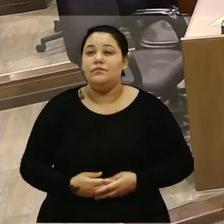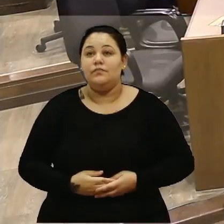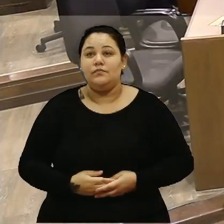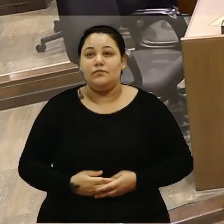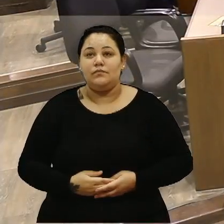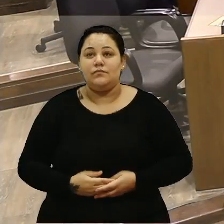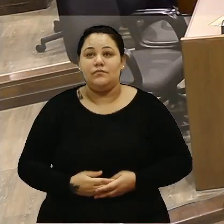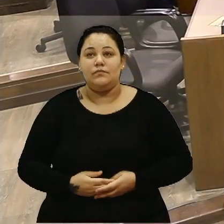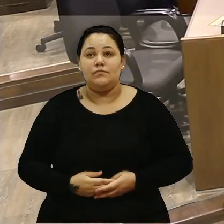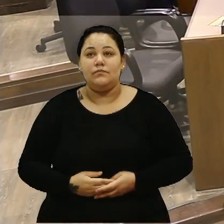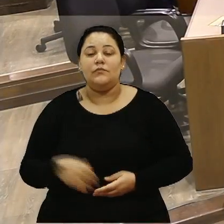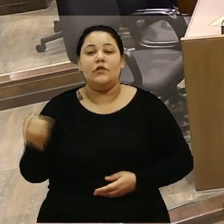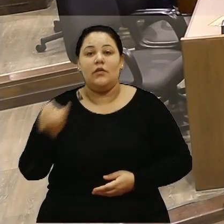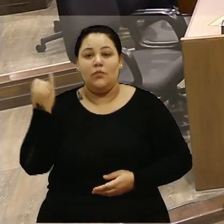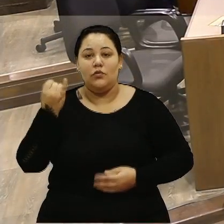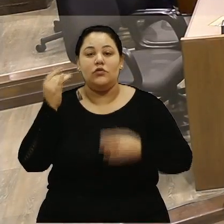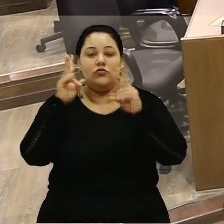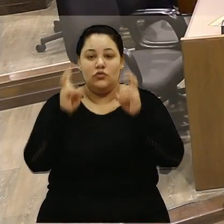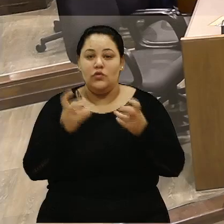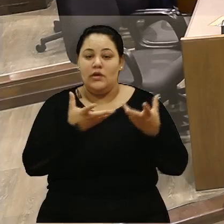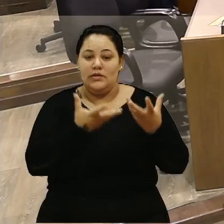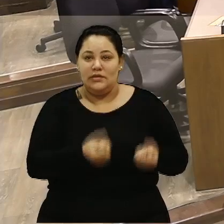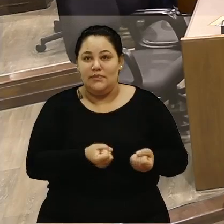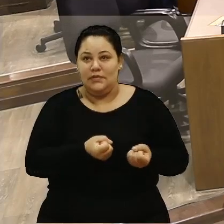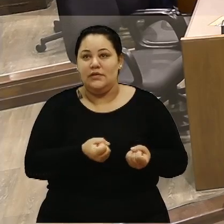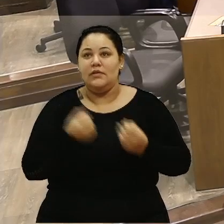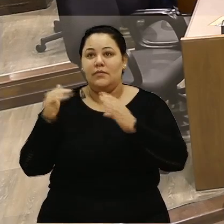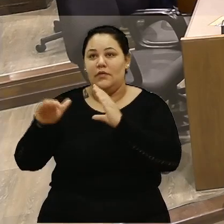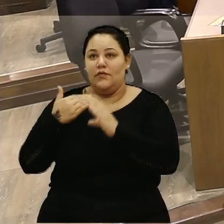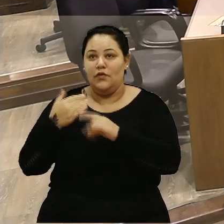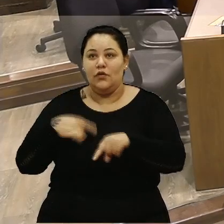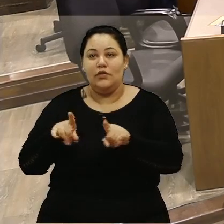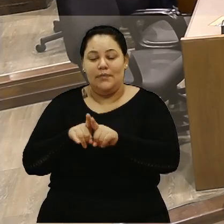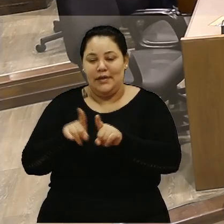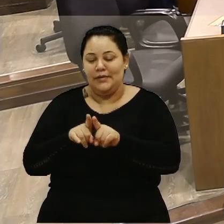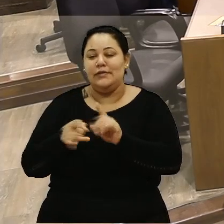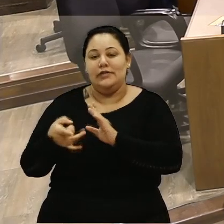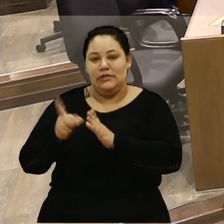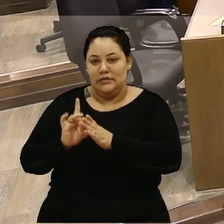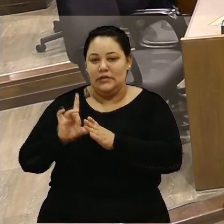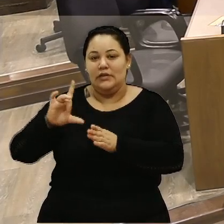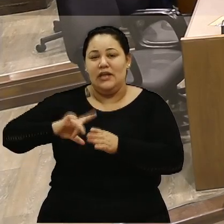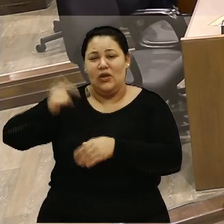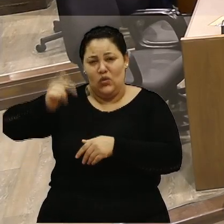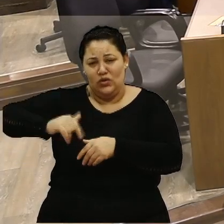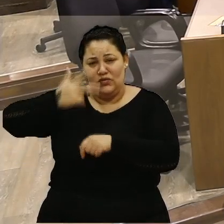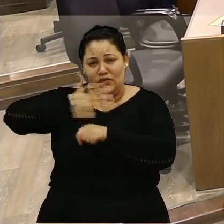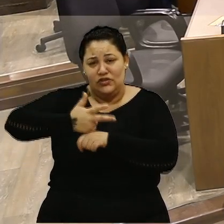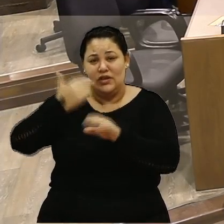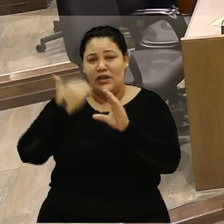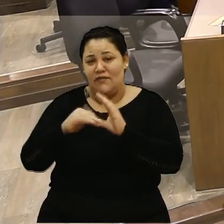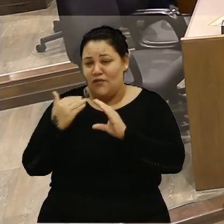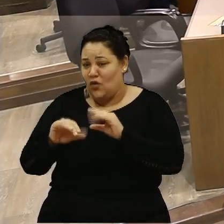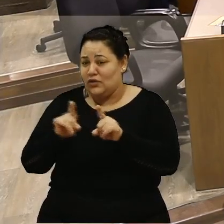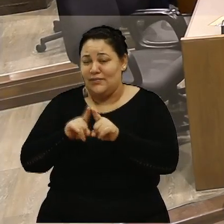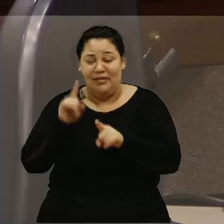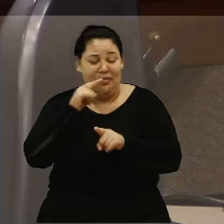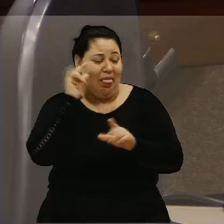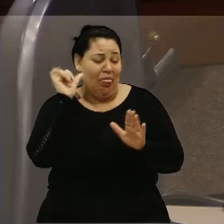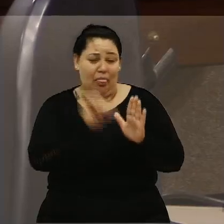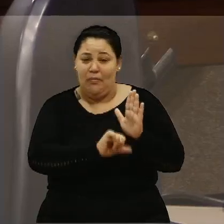Baita tema, vereadora Daiane. Eu recebi do Thiago também esses vídeos anteriormente. Tem outro vídeo que ele mandou também que é pior que